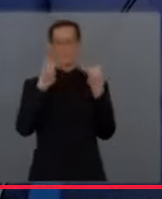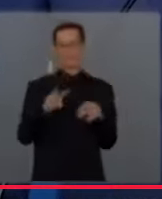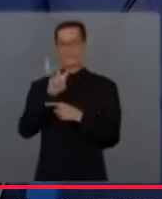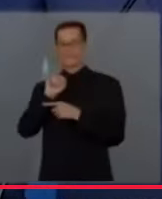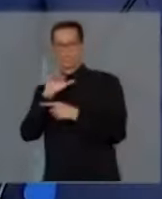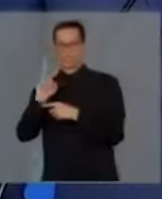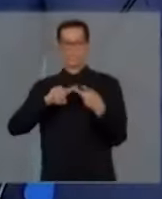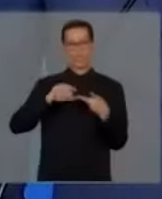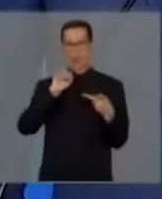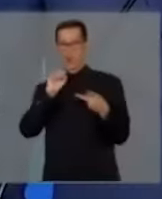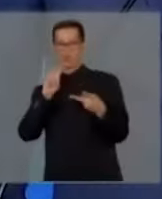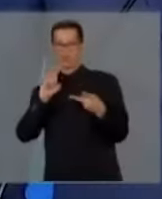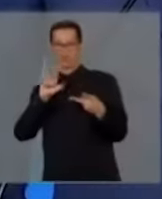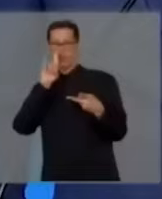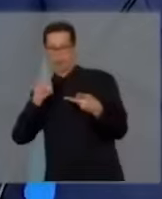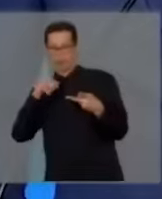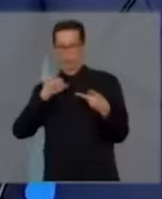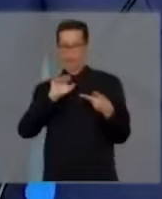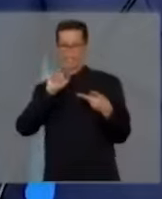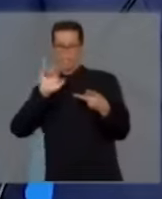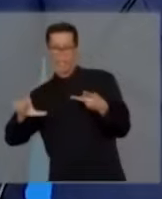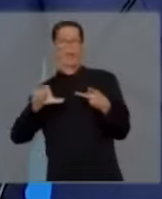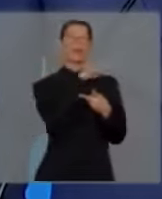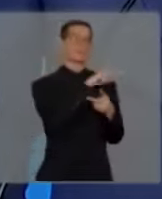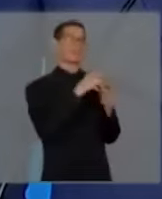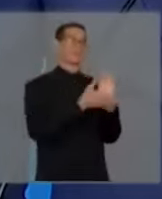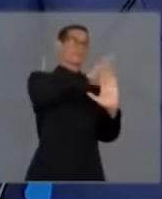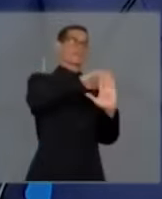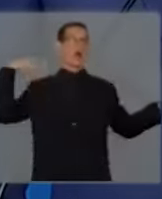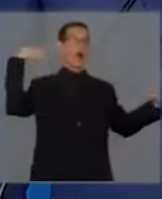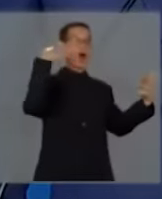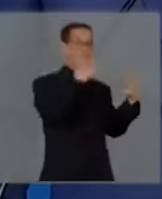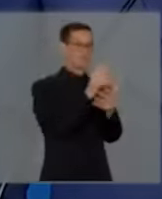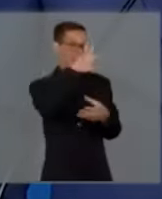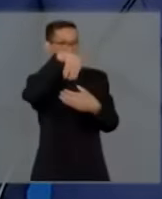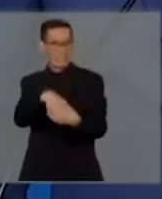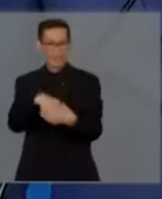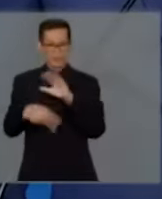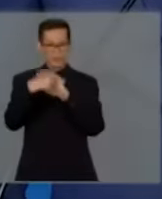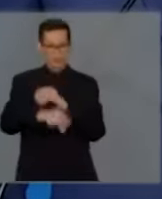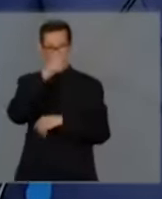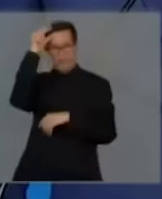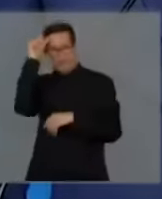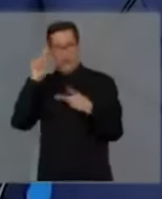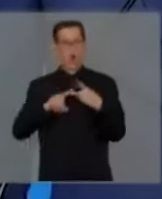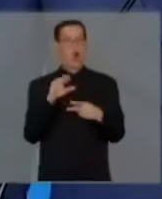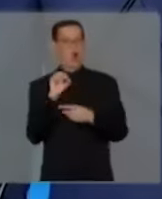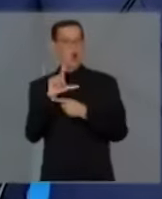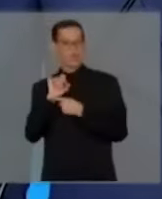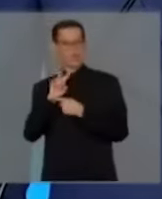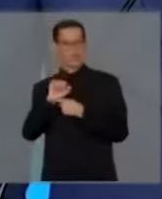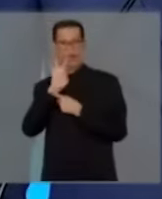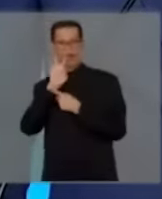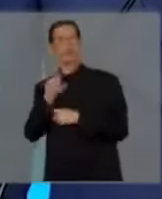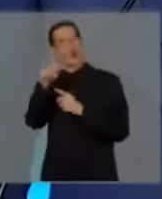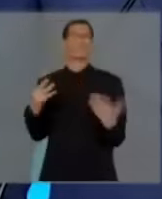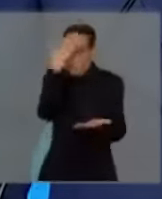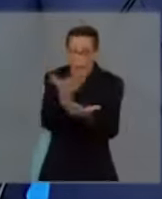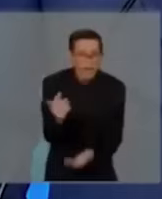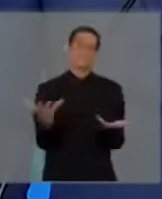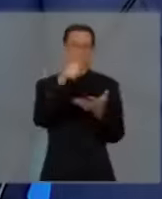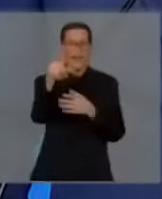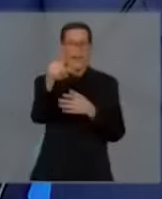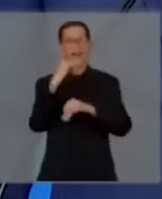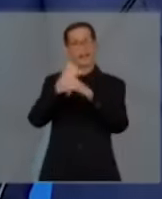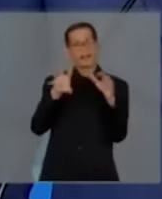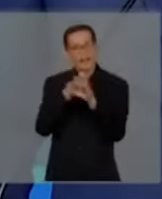Maciel quando a gente for falar de todos os esquemas desde lá de trás até agora na prefeitura que você tá envolvido né o Olivato para quem não acredita digite aí gente que às vezes fala pô briga política